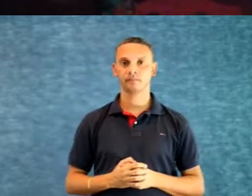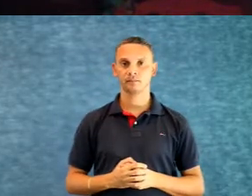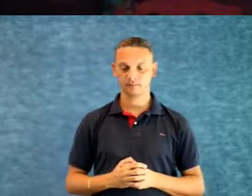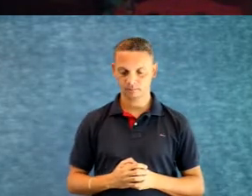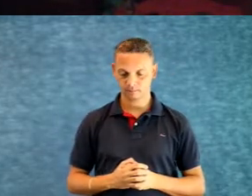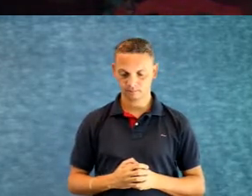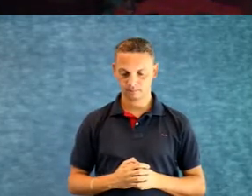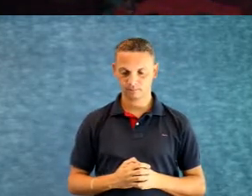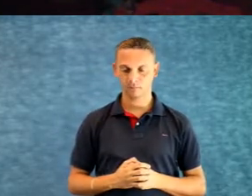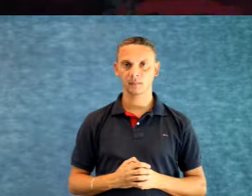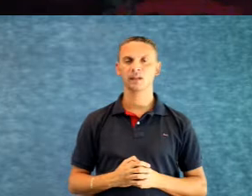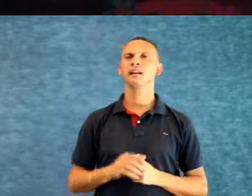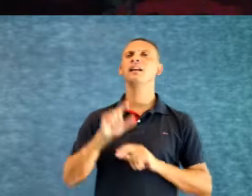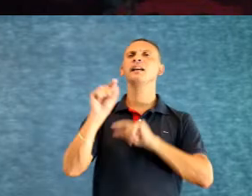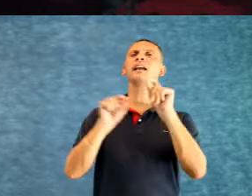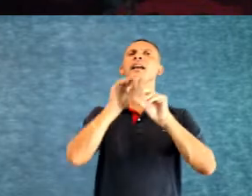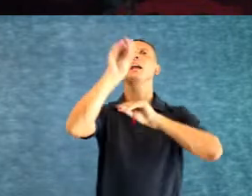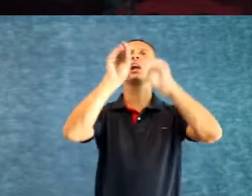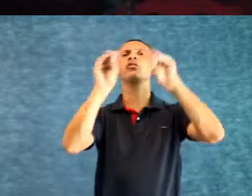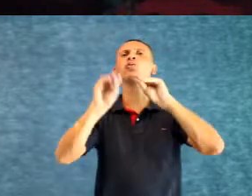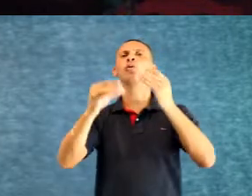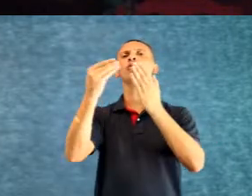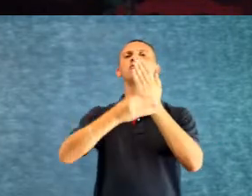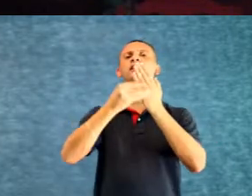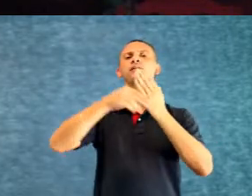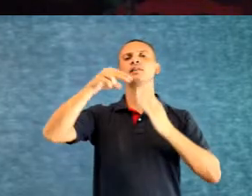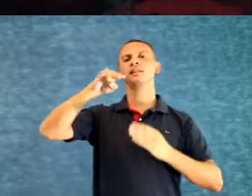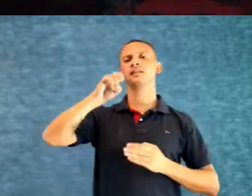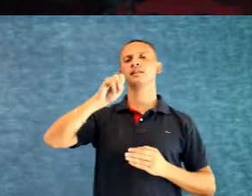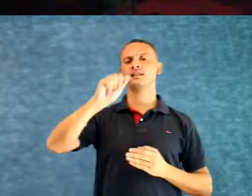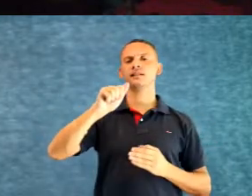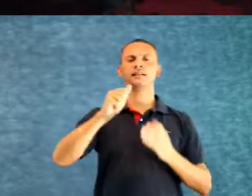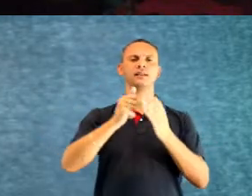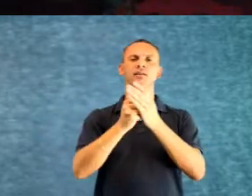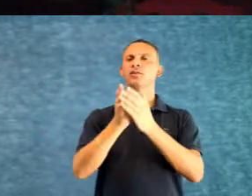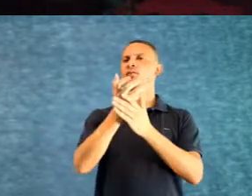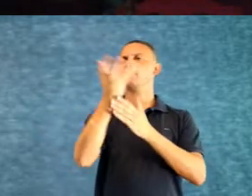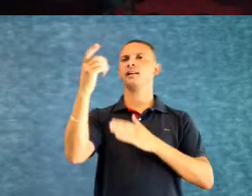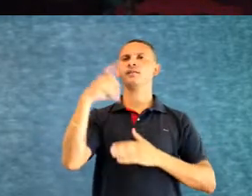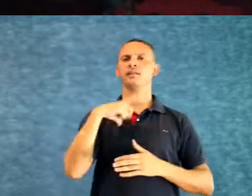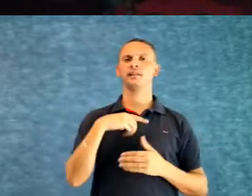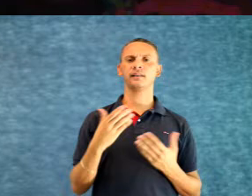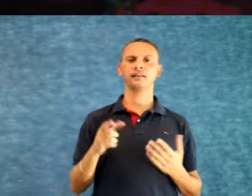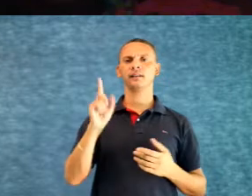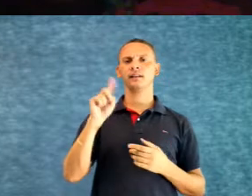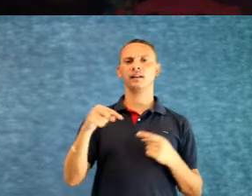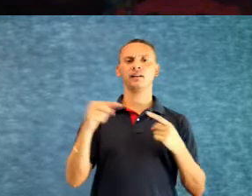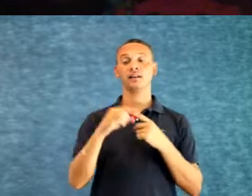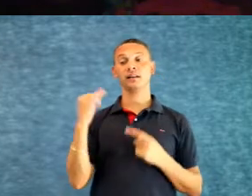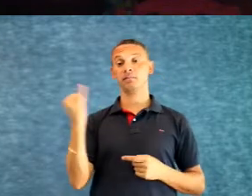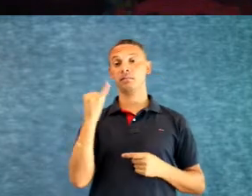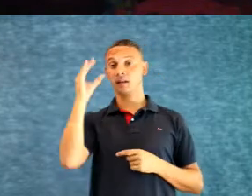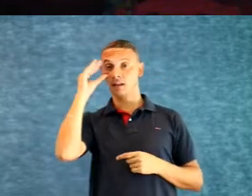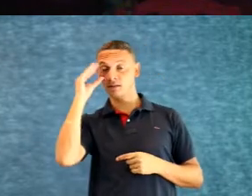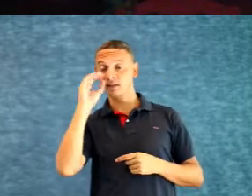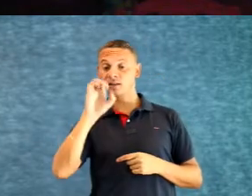exatamente. Exatamente. Tipografias, né? Todas, sim, com certeza. Não é o conceito de